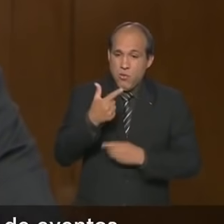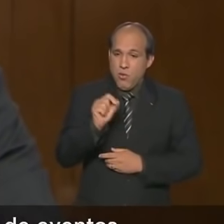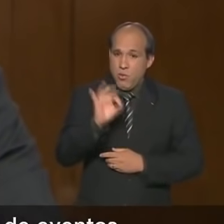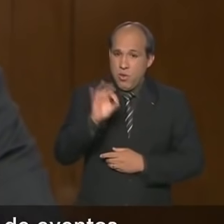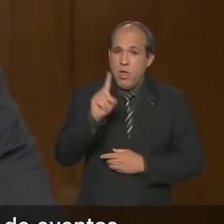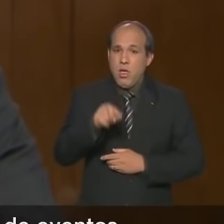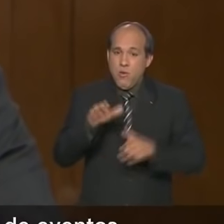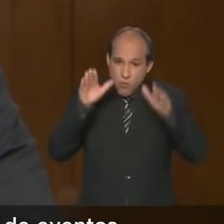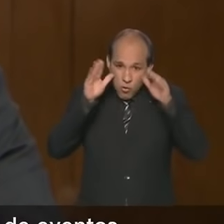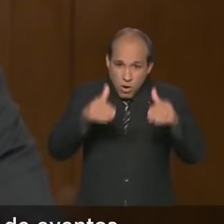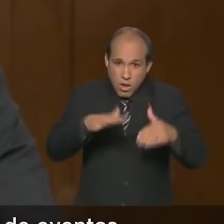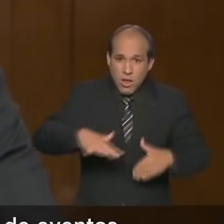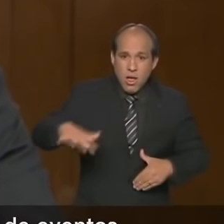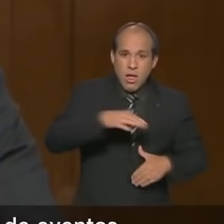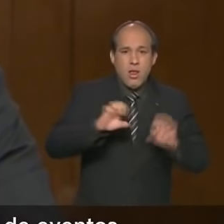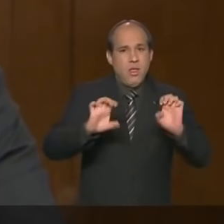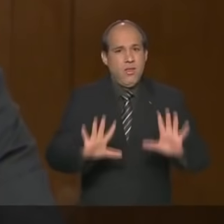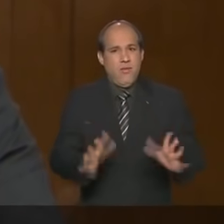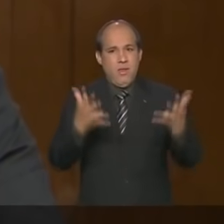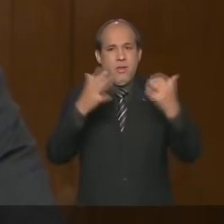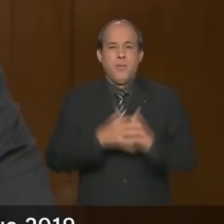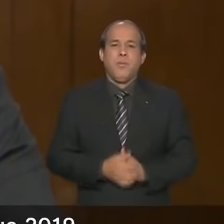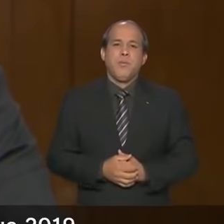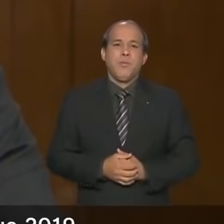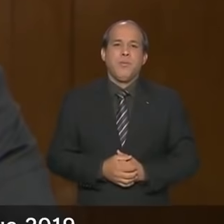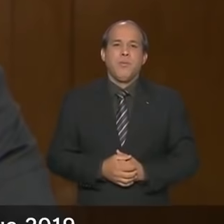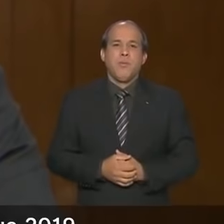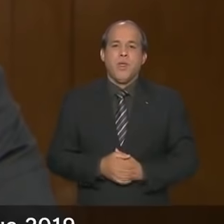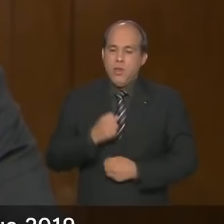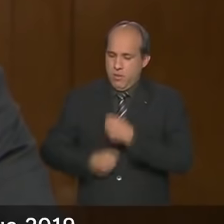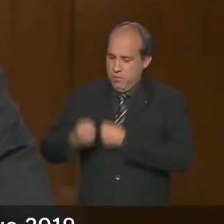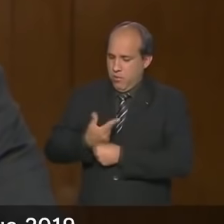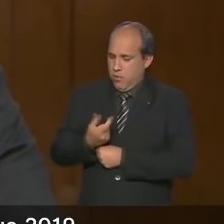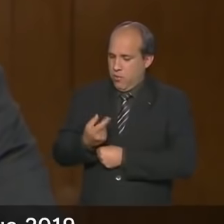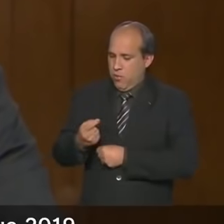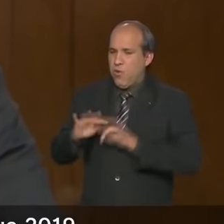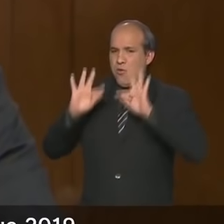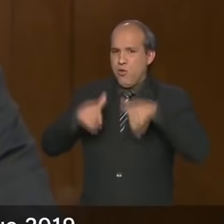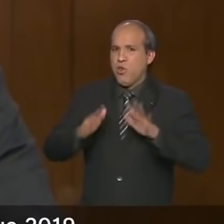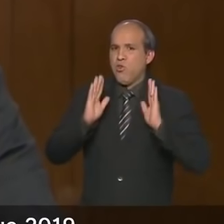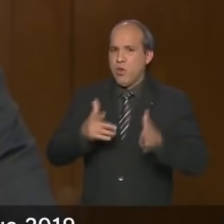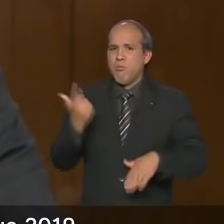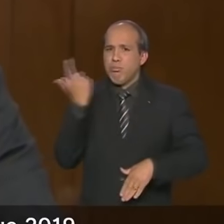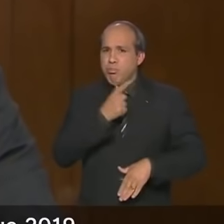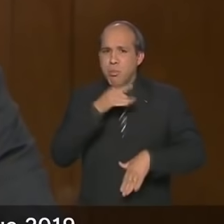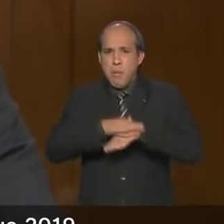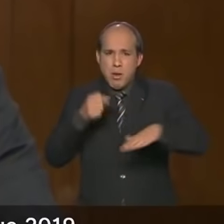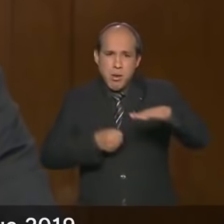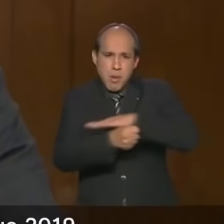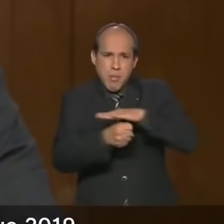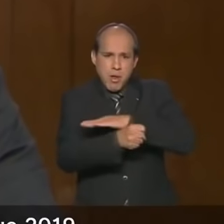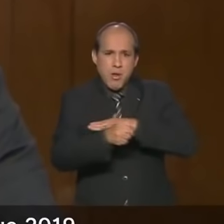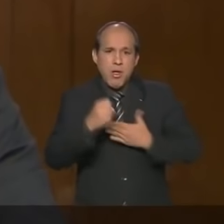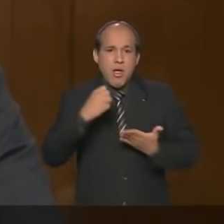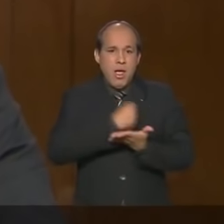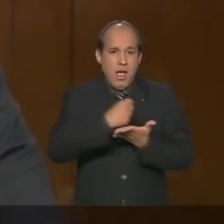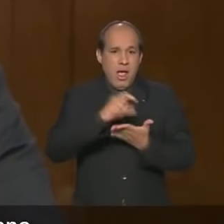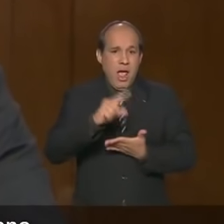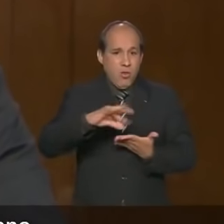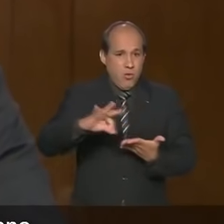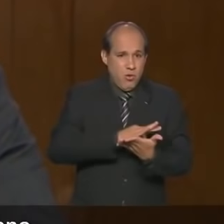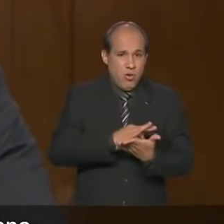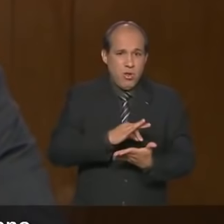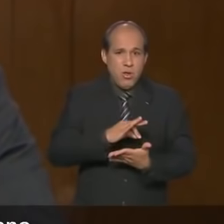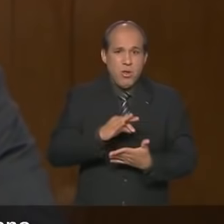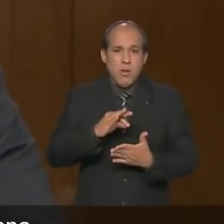por cento será destinado ao setor de eventos terminamos 2020.com mais empregos formais que 2009